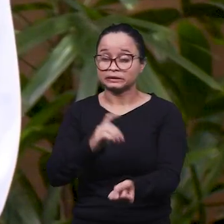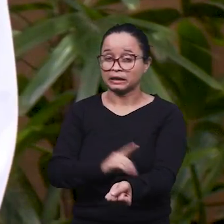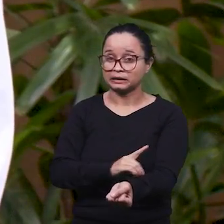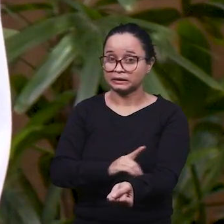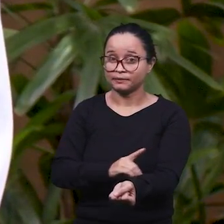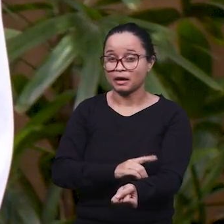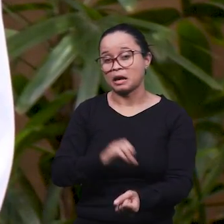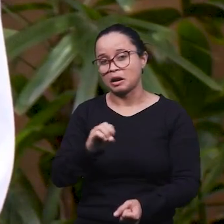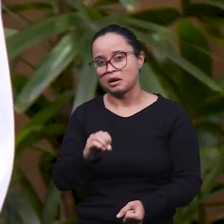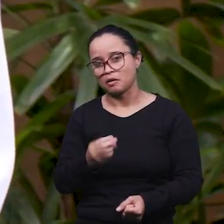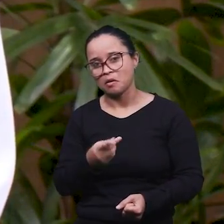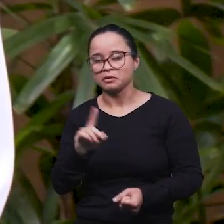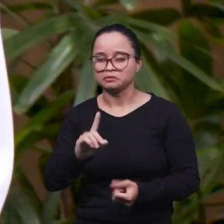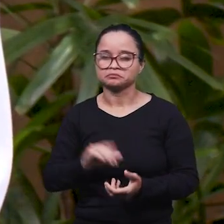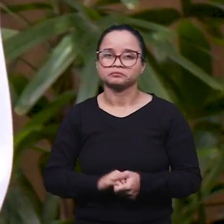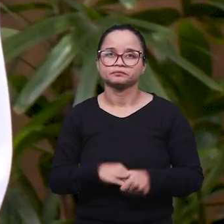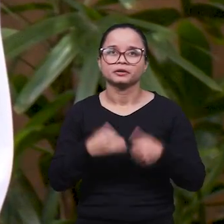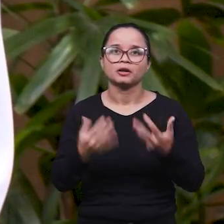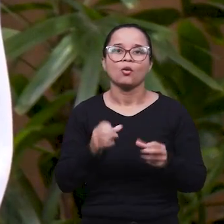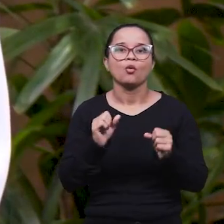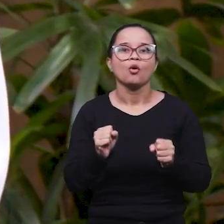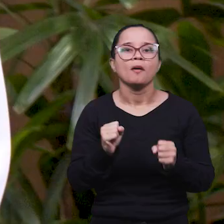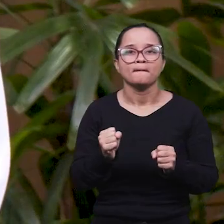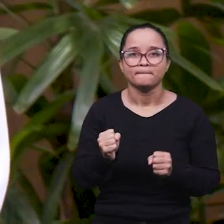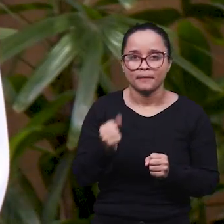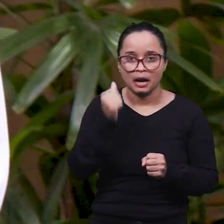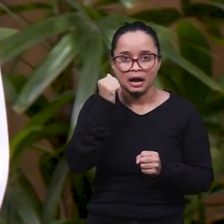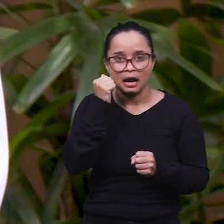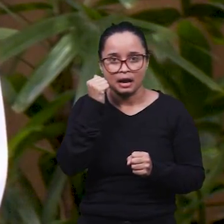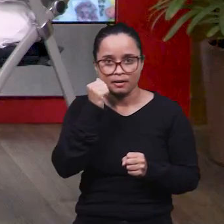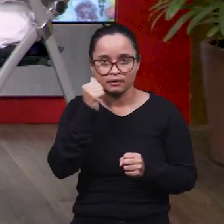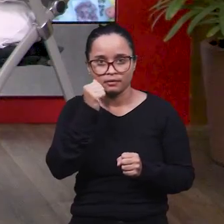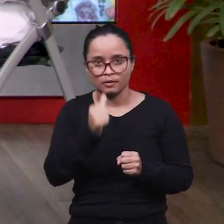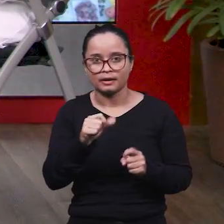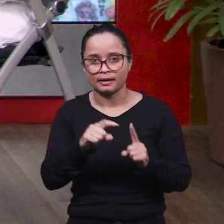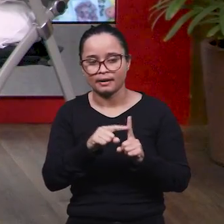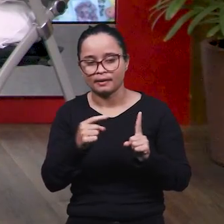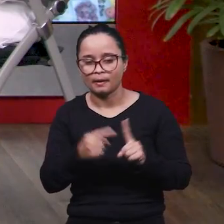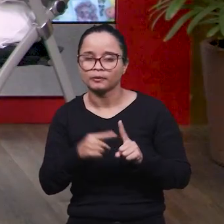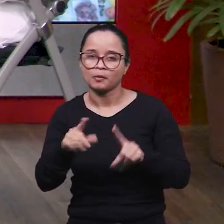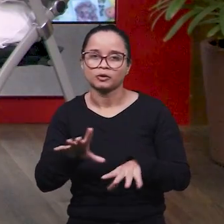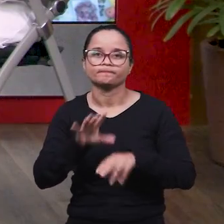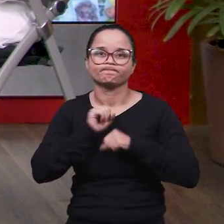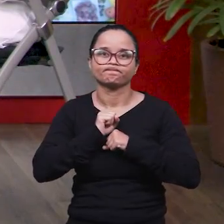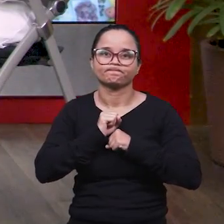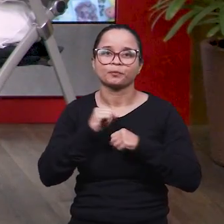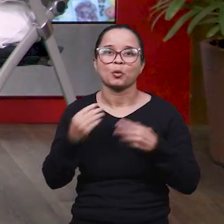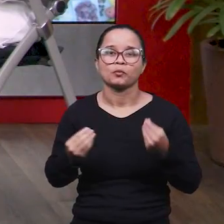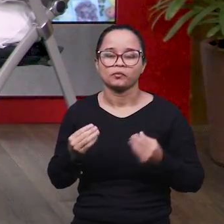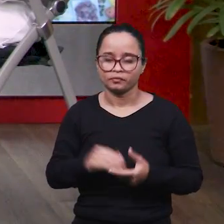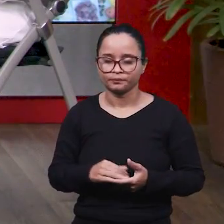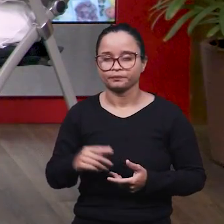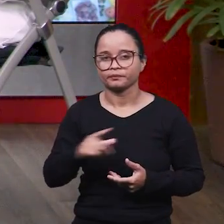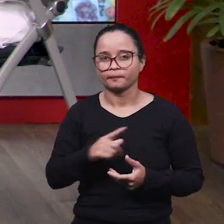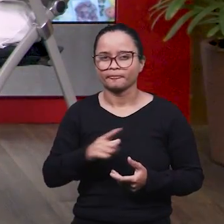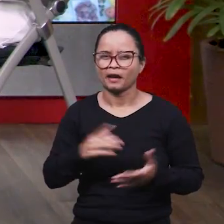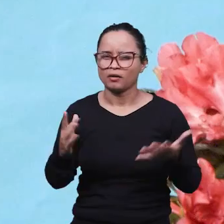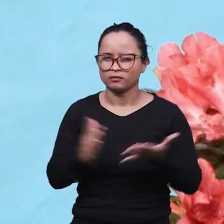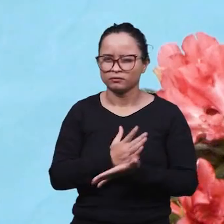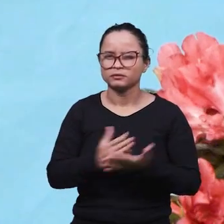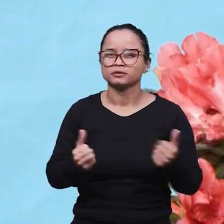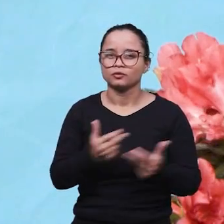como a paciente pode adquirir? A gente tem o que a gente chama de alguns fatores de risco,